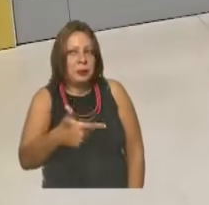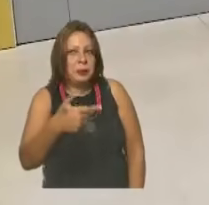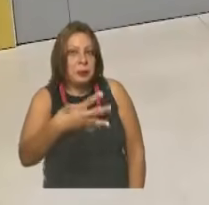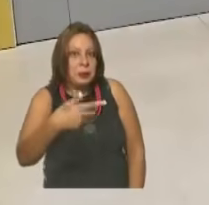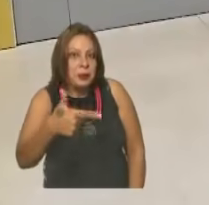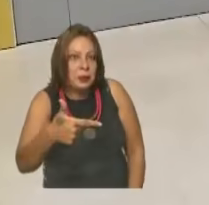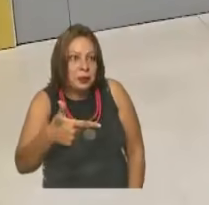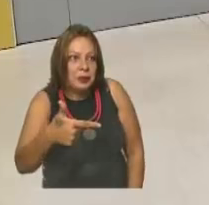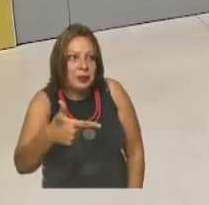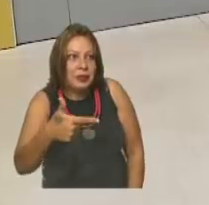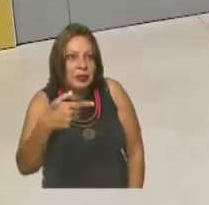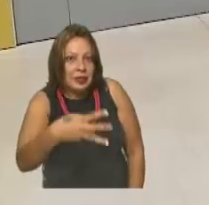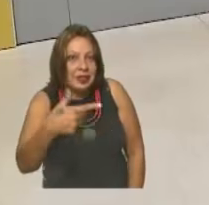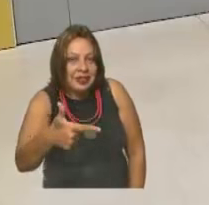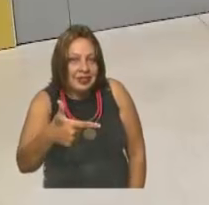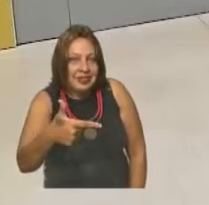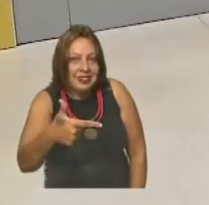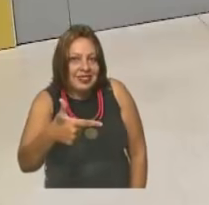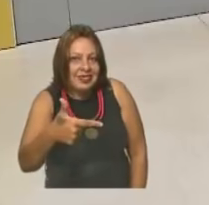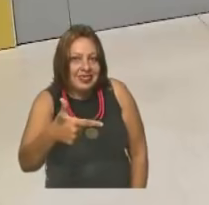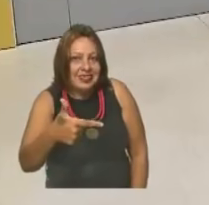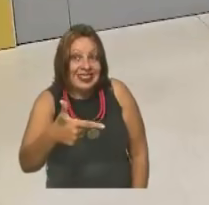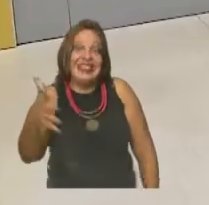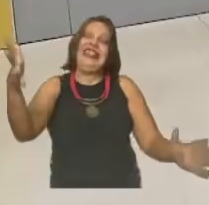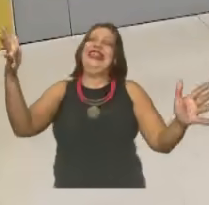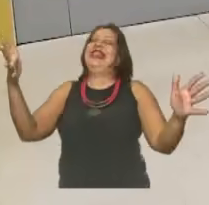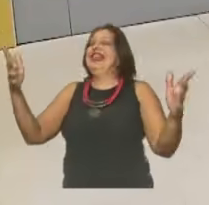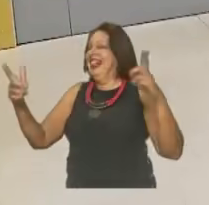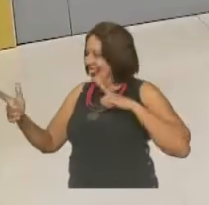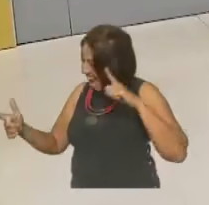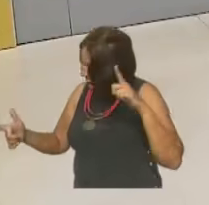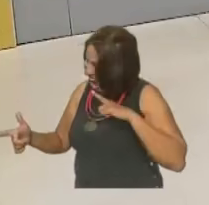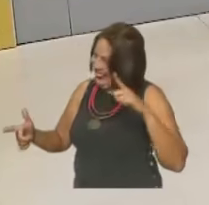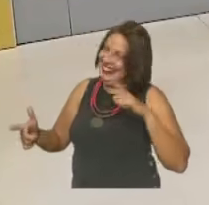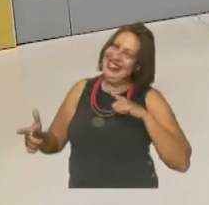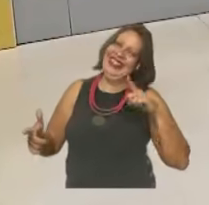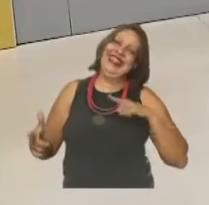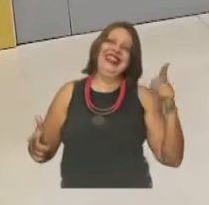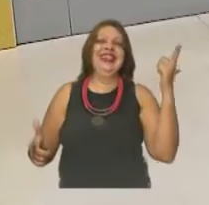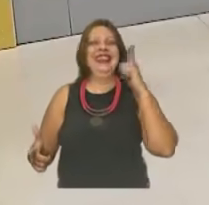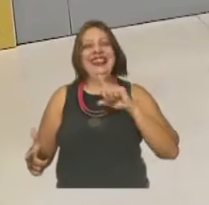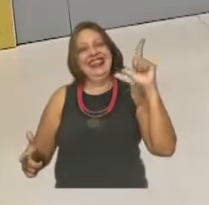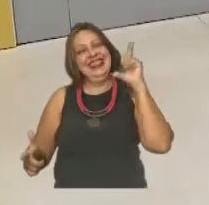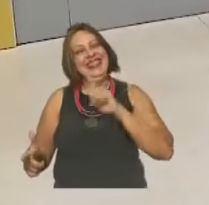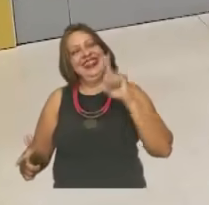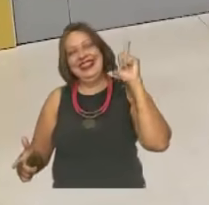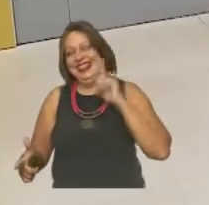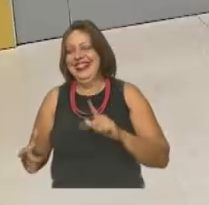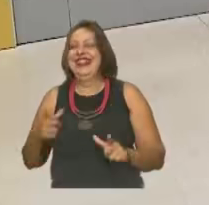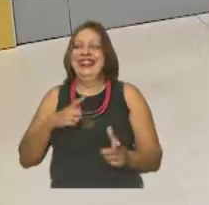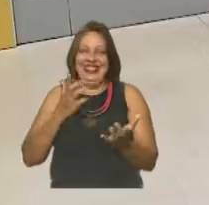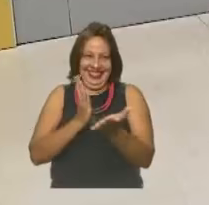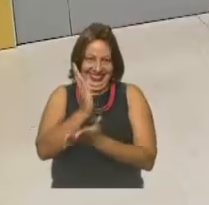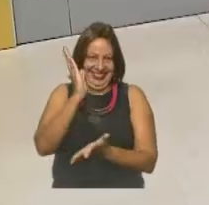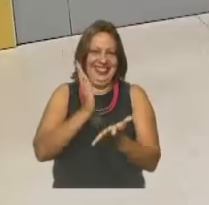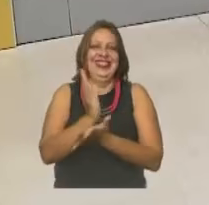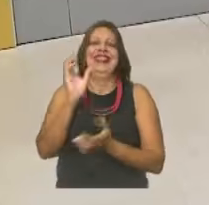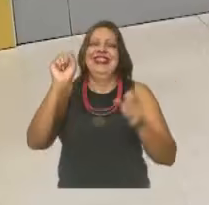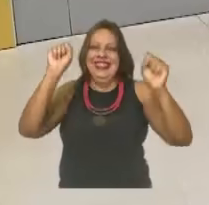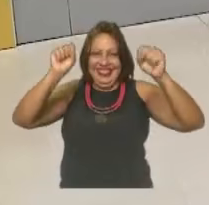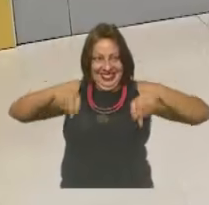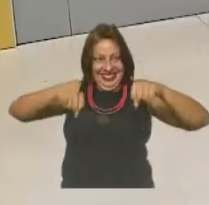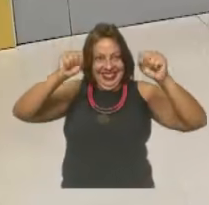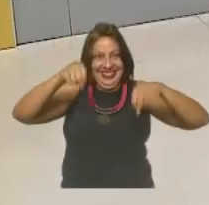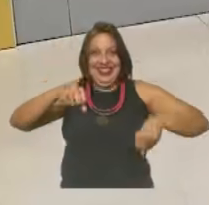42? 42. E temos contemplados, Caju Cap,